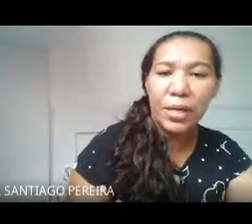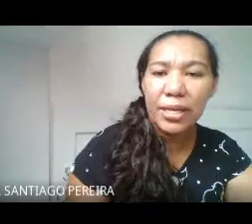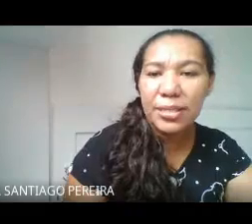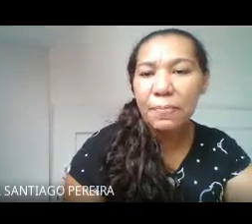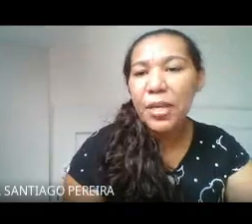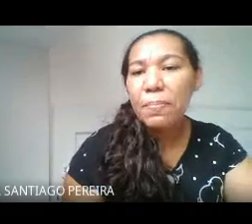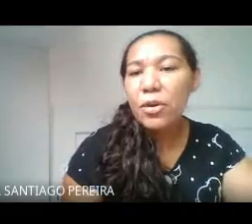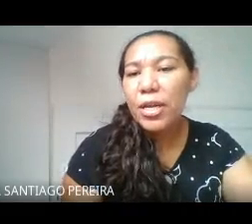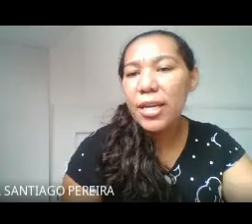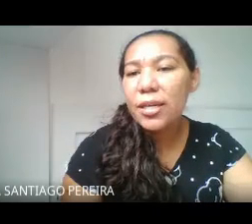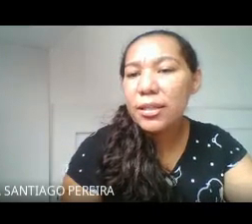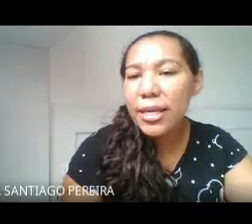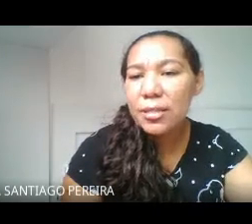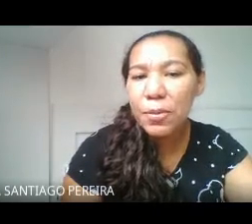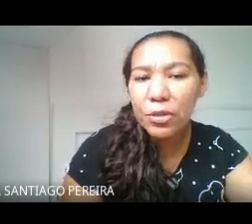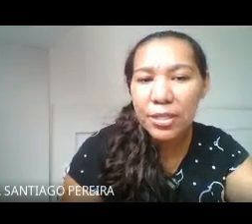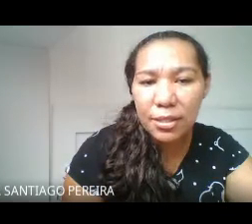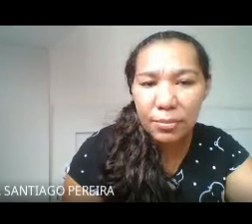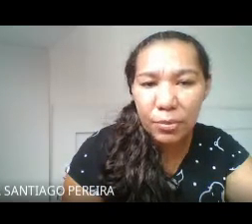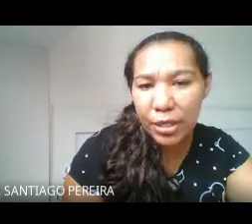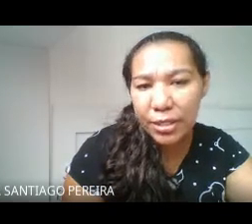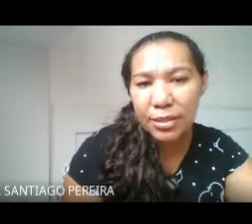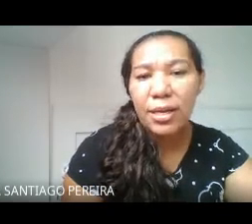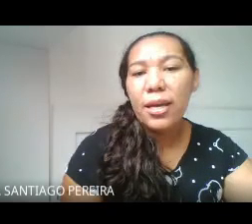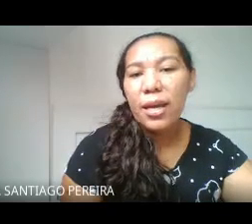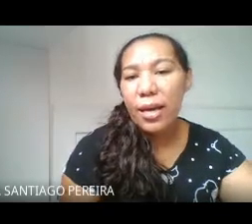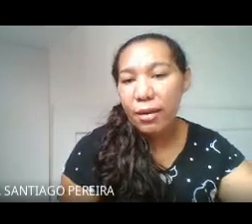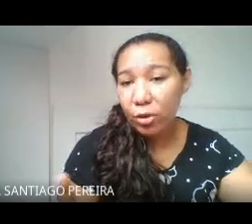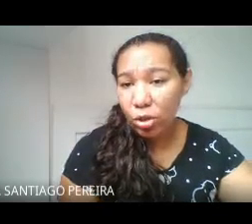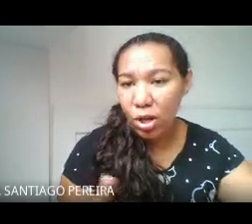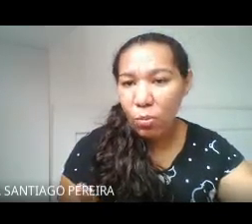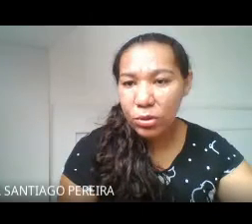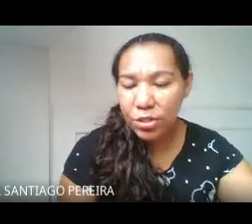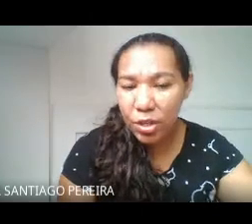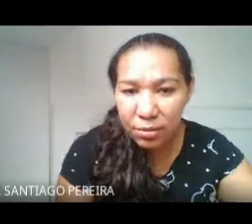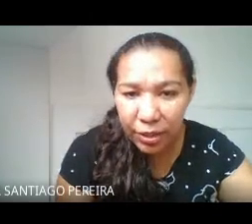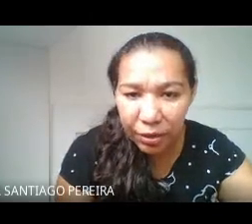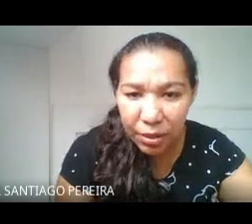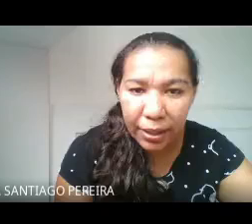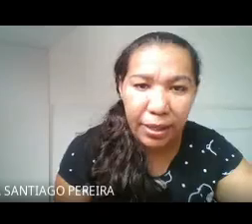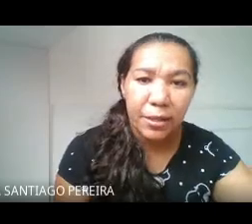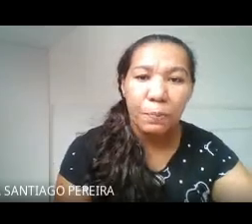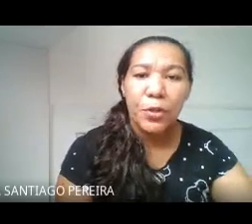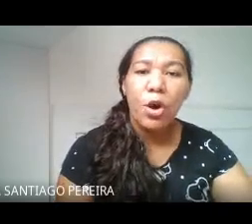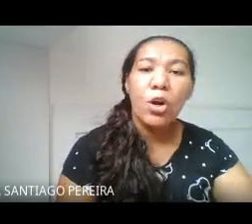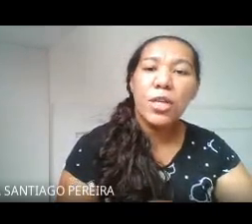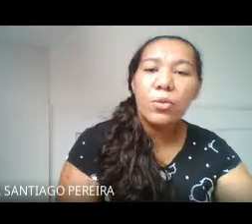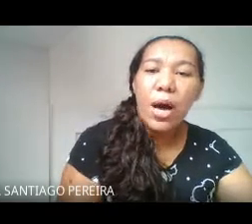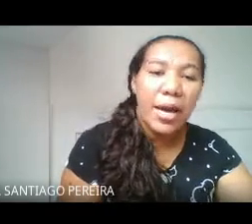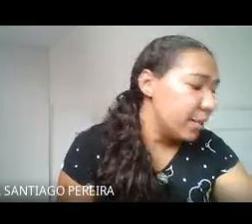saúde, pobreza. Beauty and ugliness, spirit and morality. É, falta colocar um monte de adjetivo, né? Que eu nem marquei aqui,